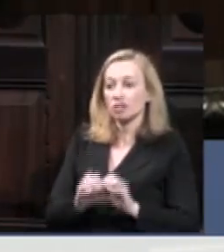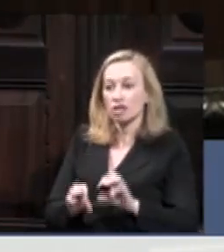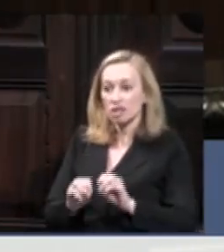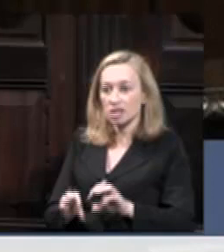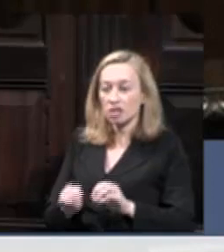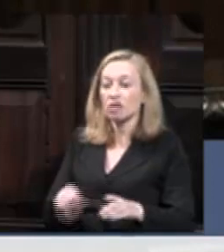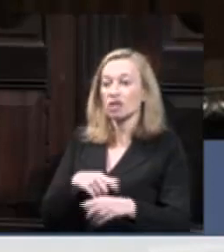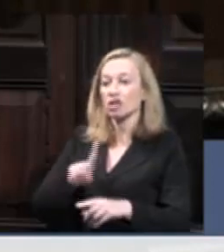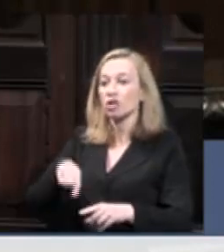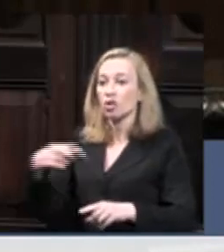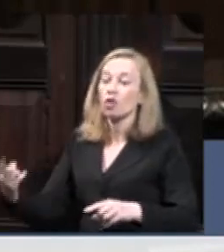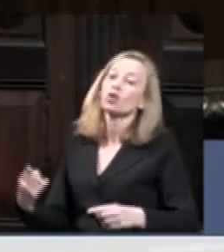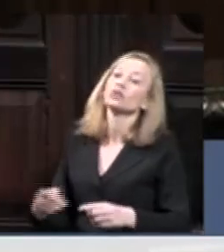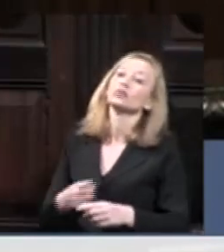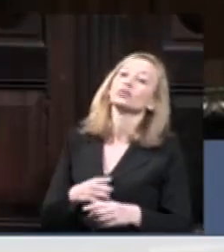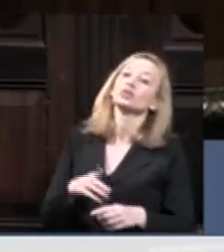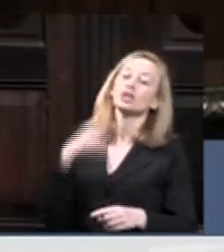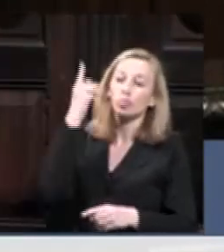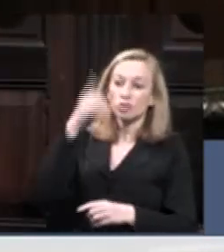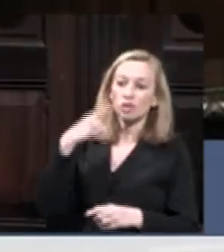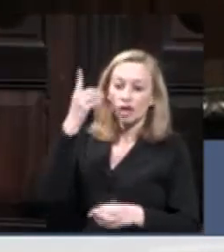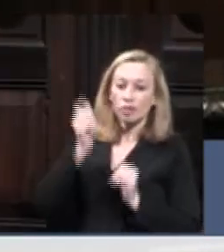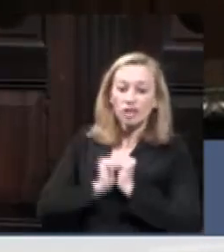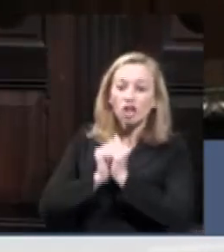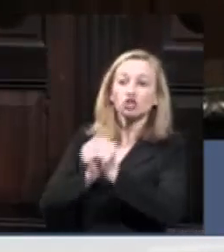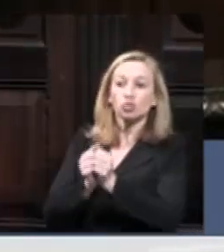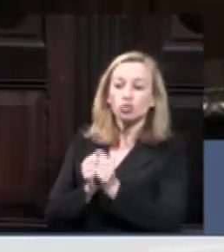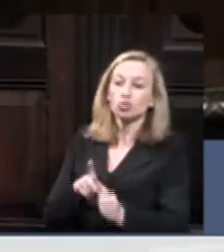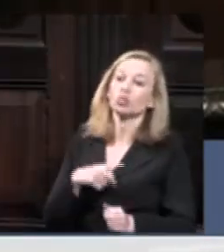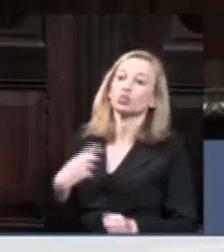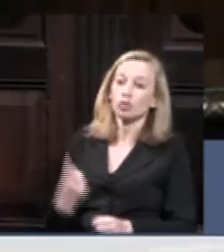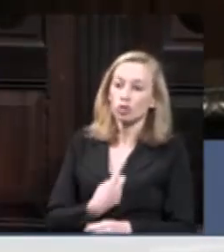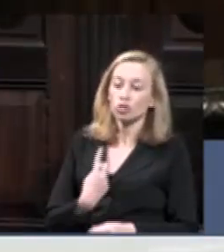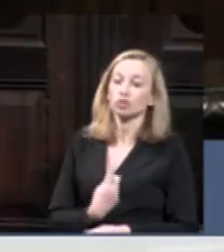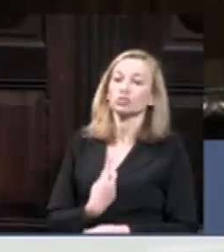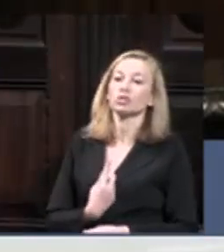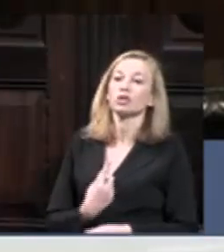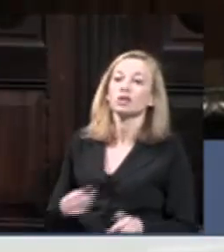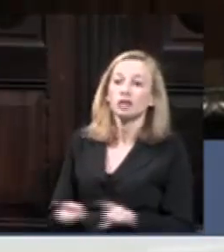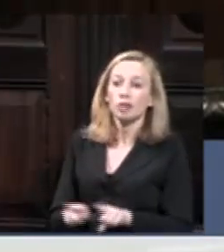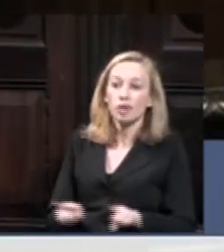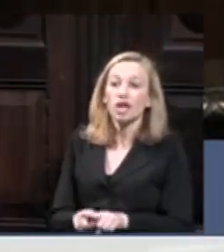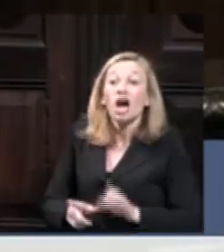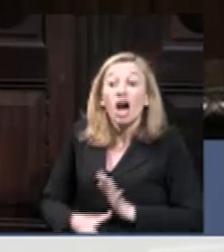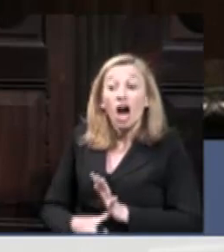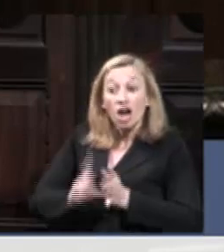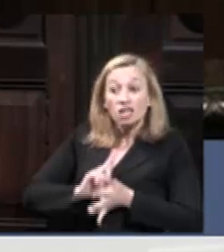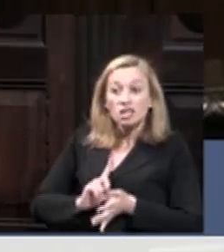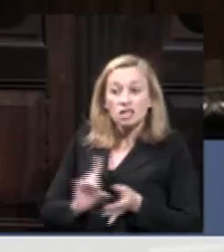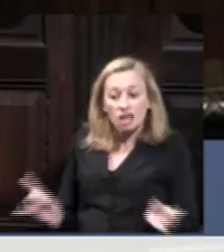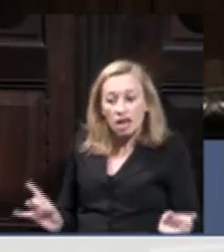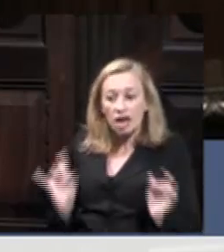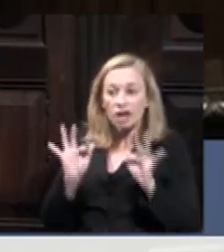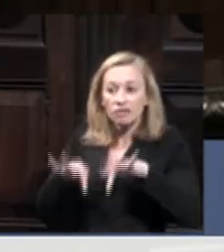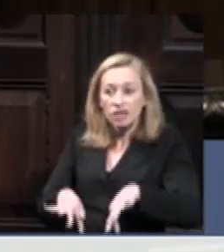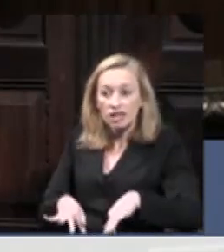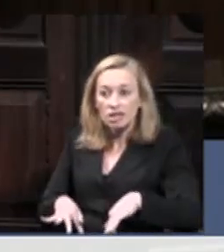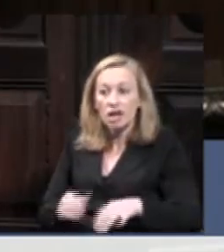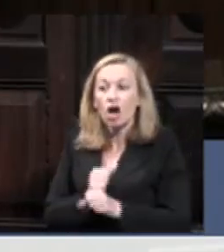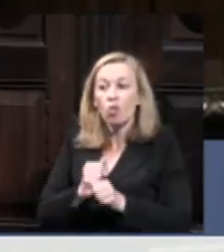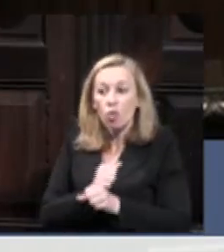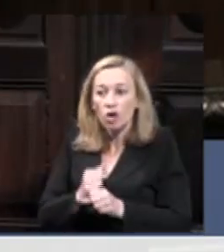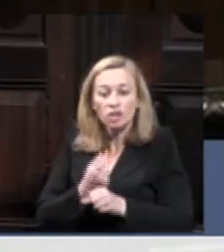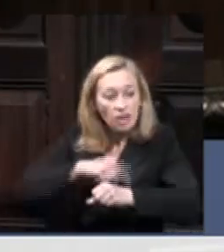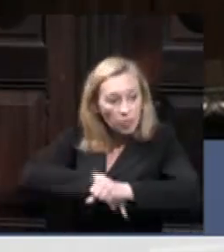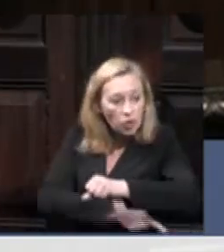Giulianelli, deputado Flávio Serafini, é muito importante que a gente, antes de terminar o ano, se aprofunde